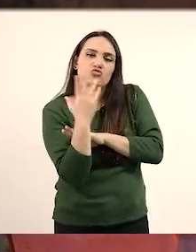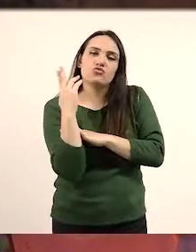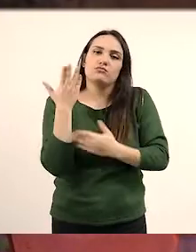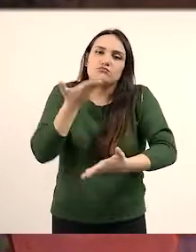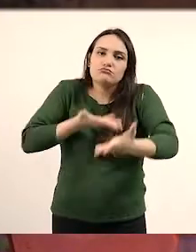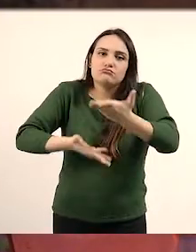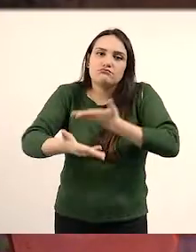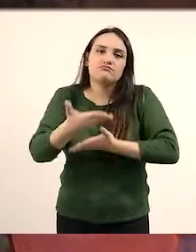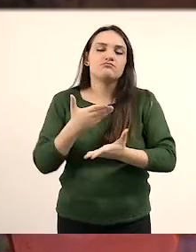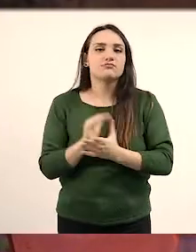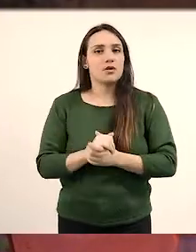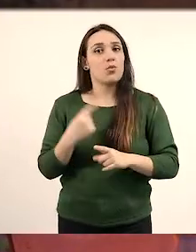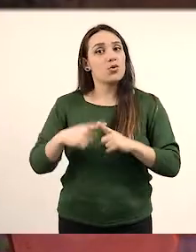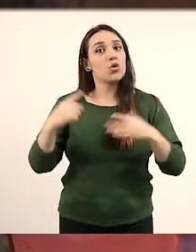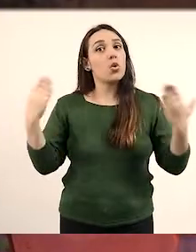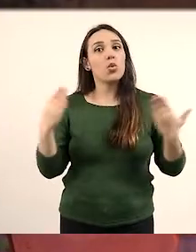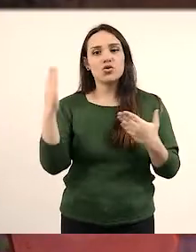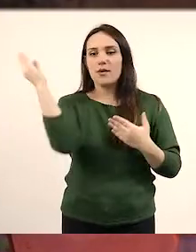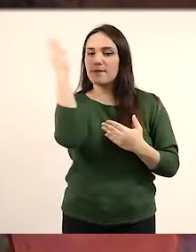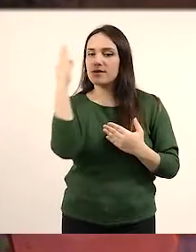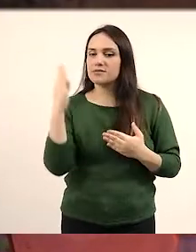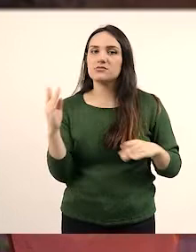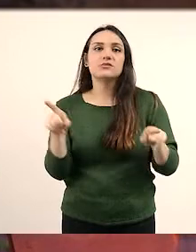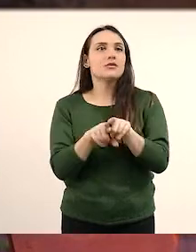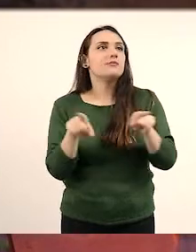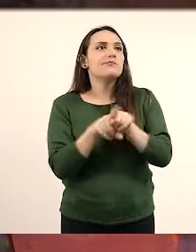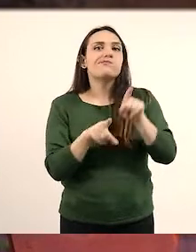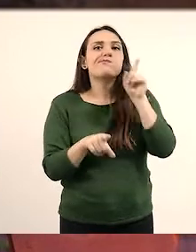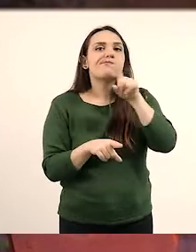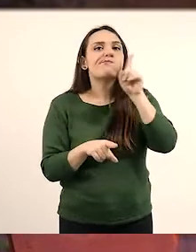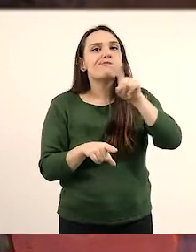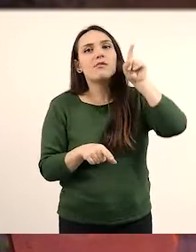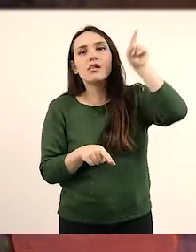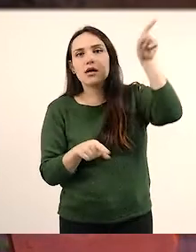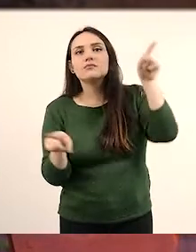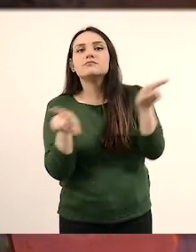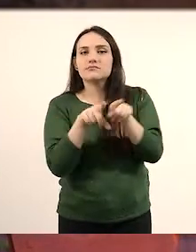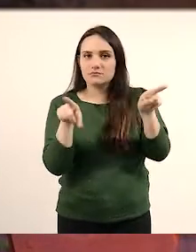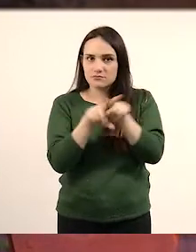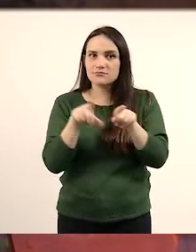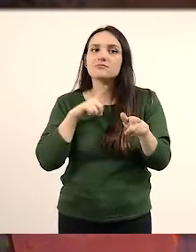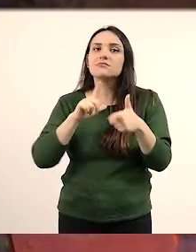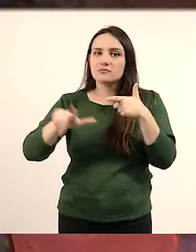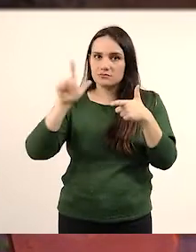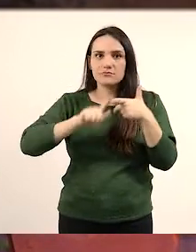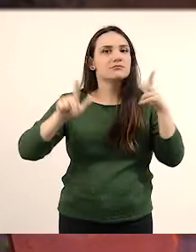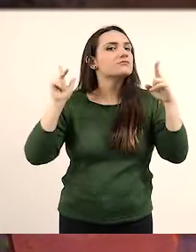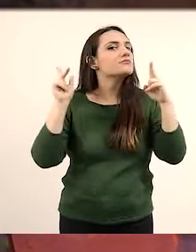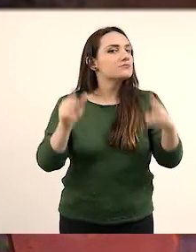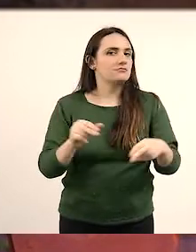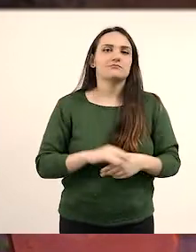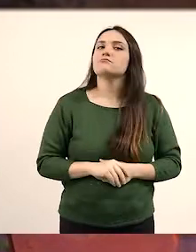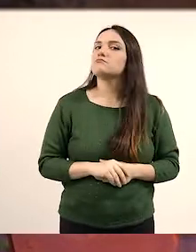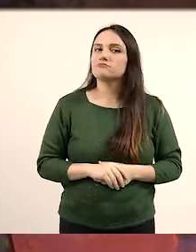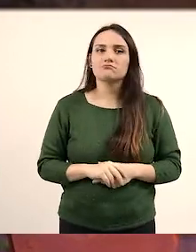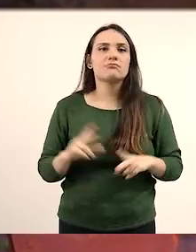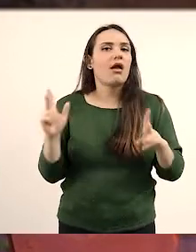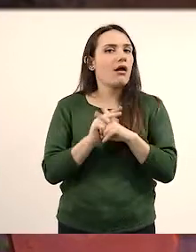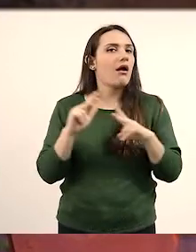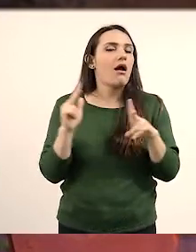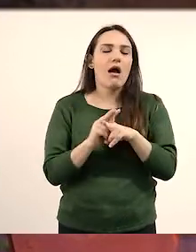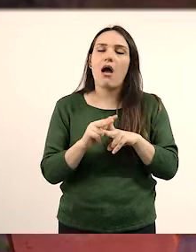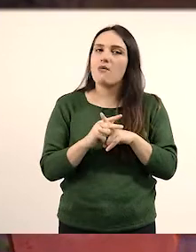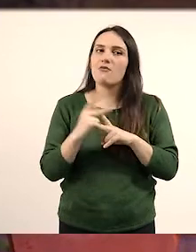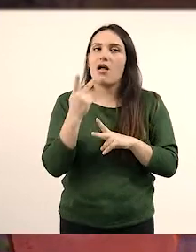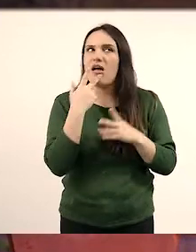hoje no Brasil e também nos Estados Unidos, que são um Estado federado também, é basicamente